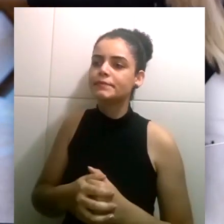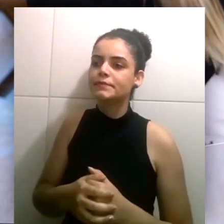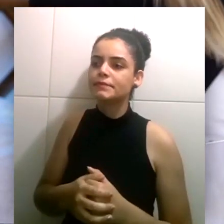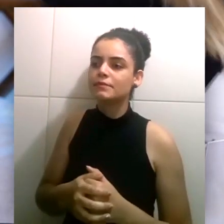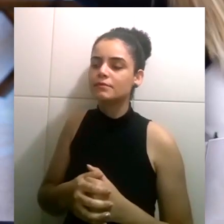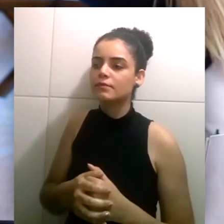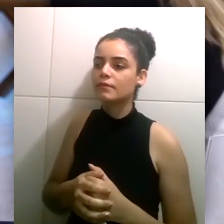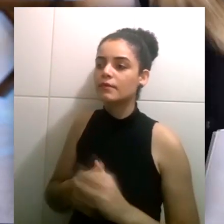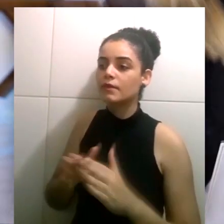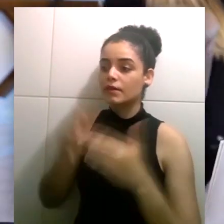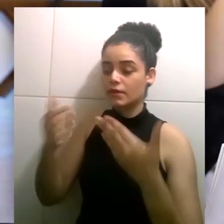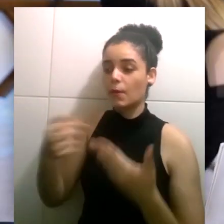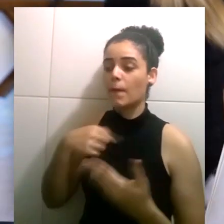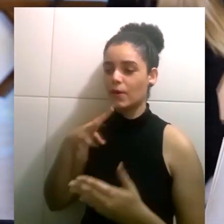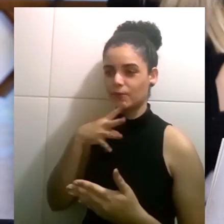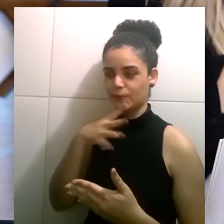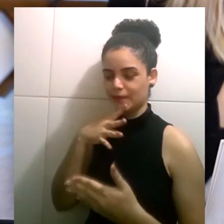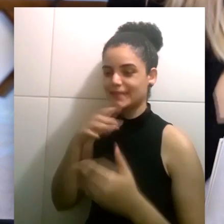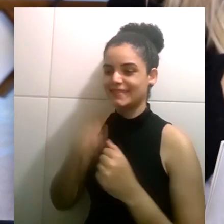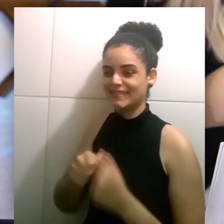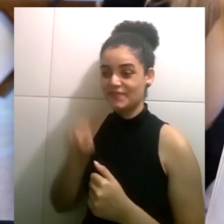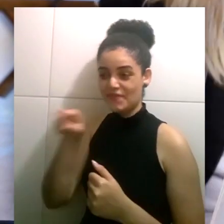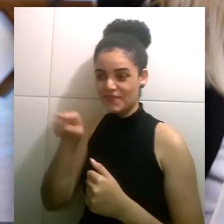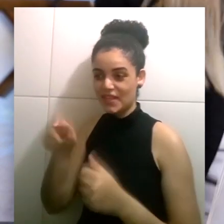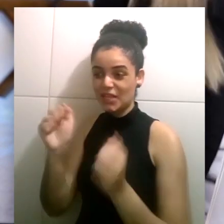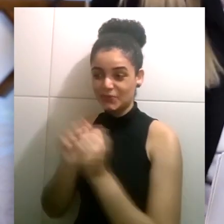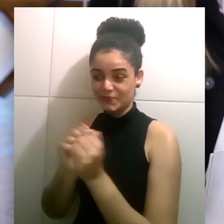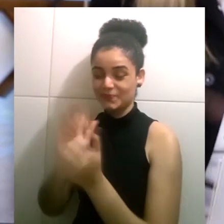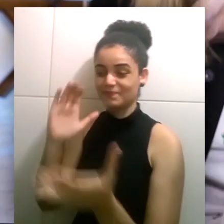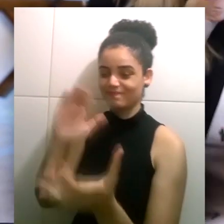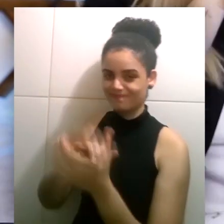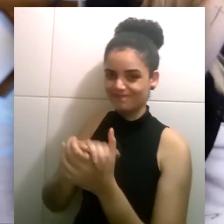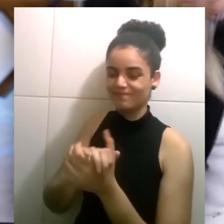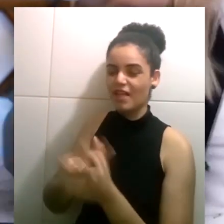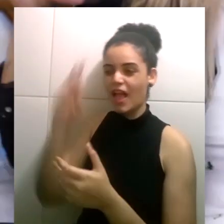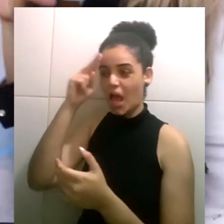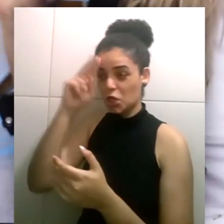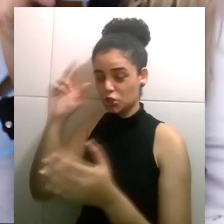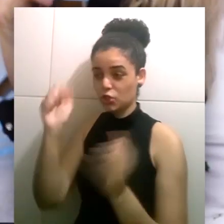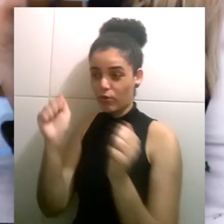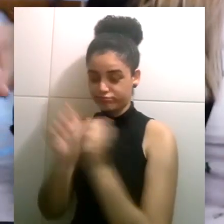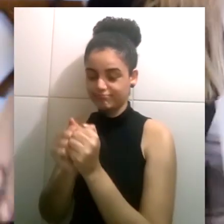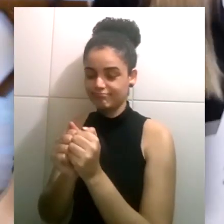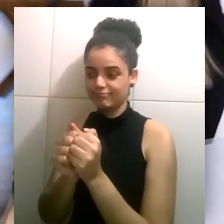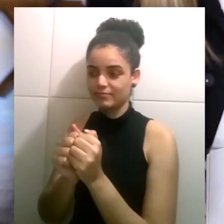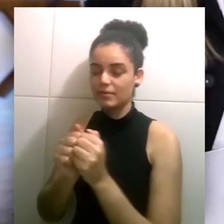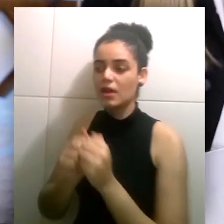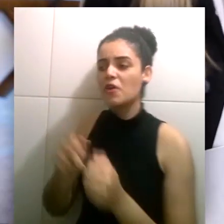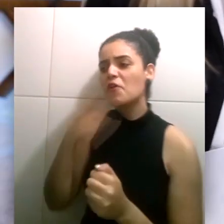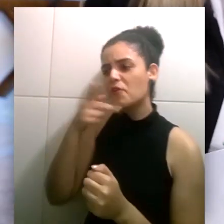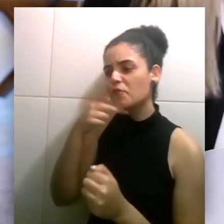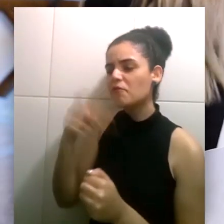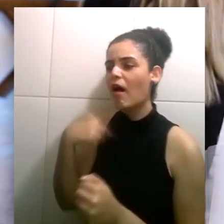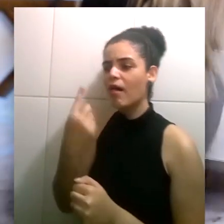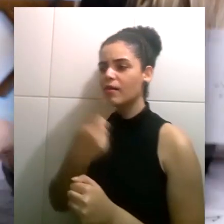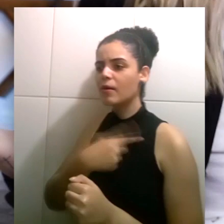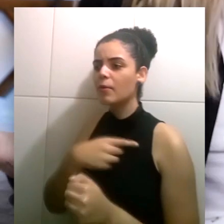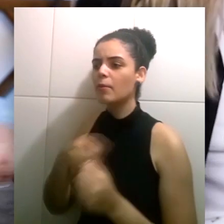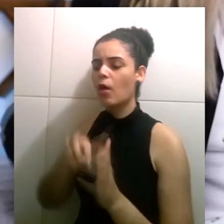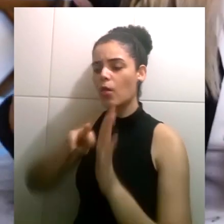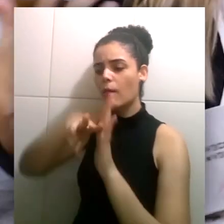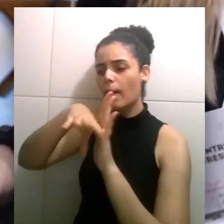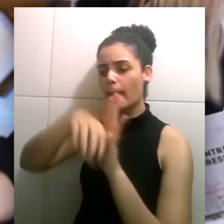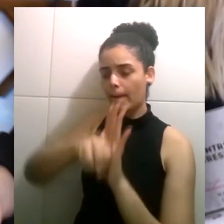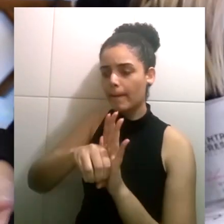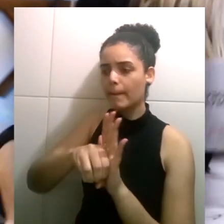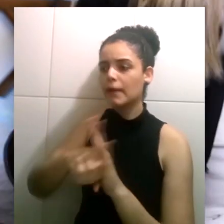né? Sim. Foi quando eu conheci a Kel e o Marcelo também. Por isso que eu falo que as histórias são meio ligadas, né? Sim. Fala um pouquinho pra